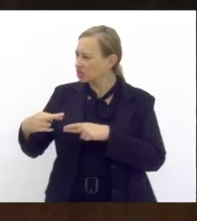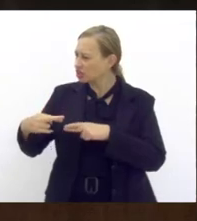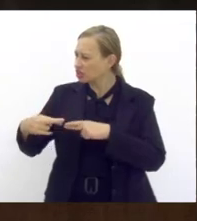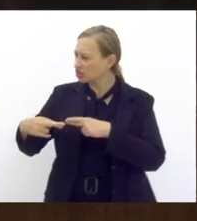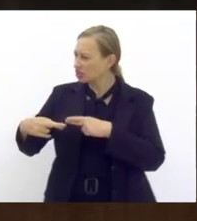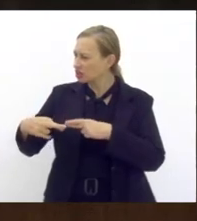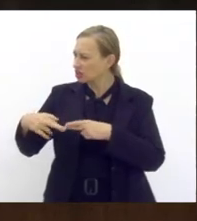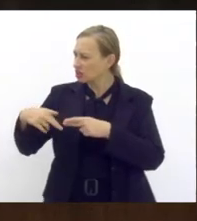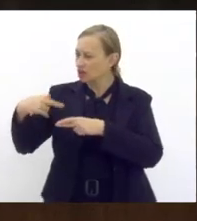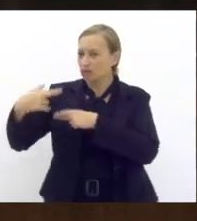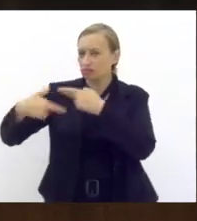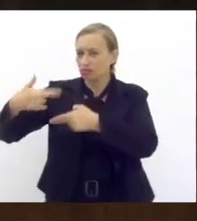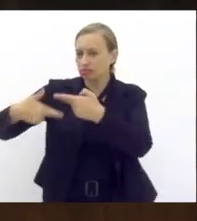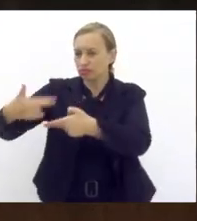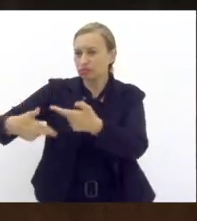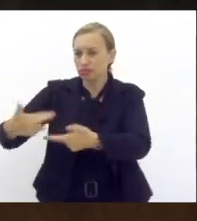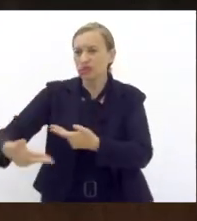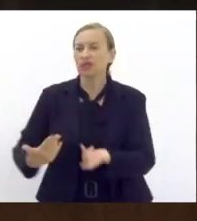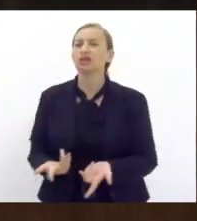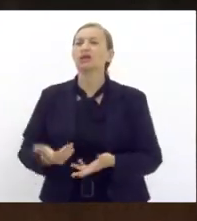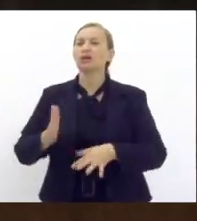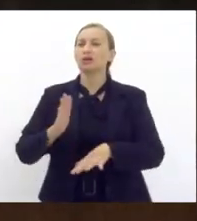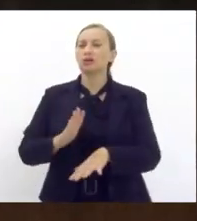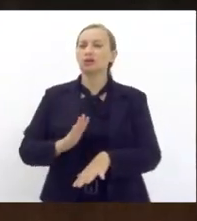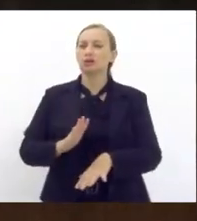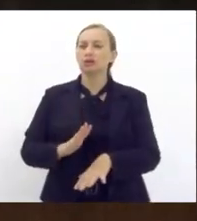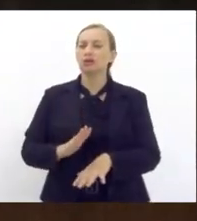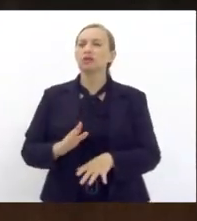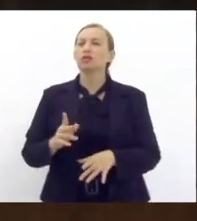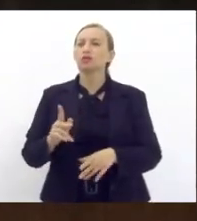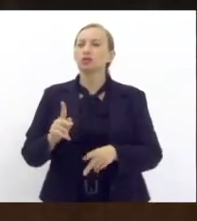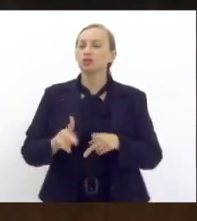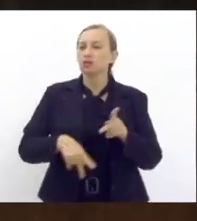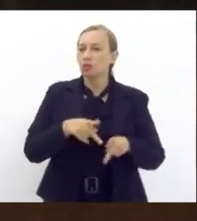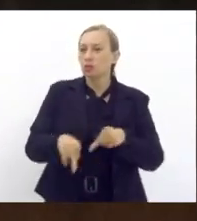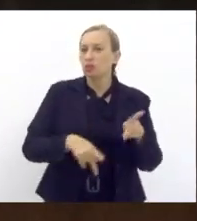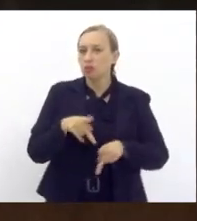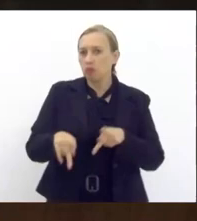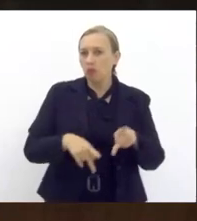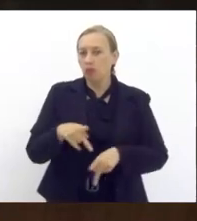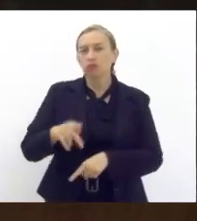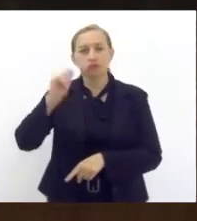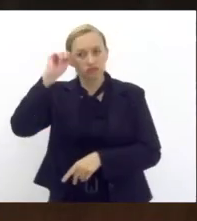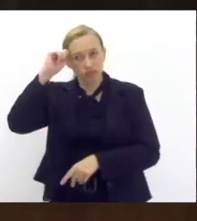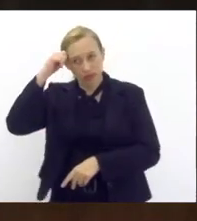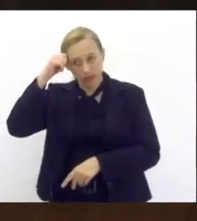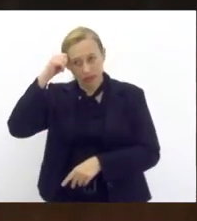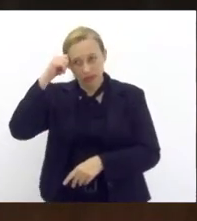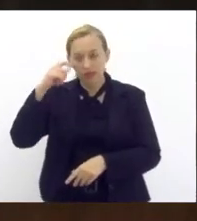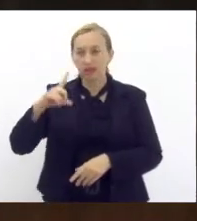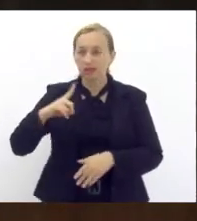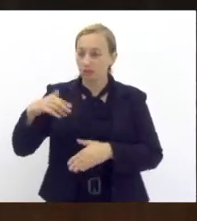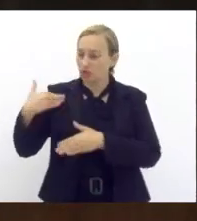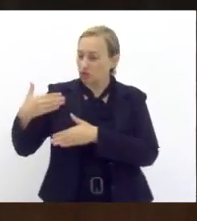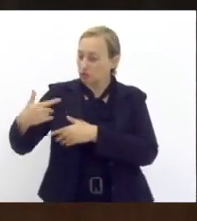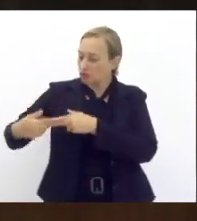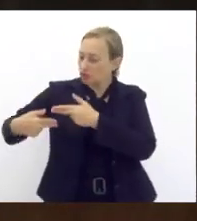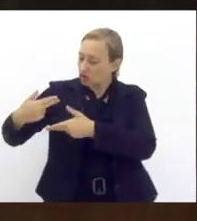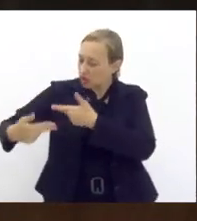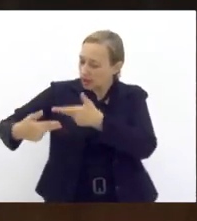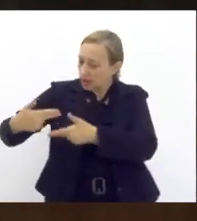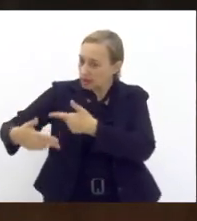portanto, é dada com maior incidência na população negra. Então, a gente tem uma geração todinha